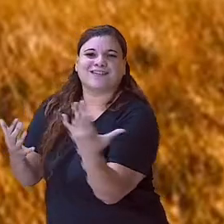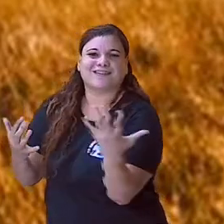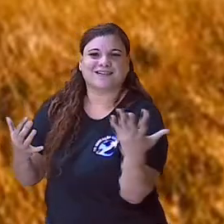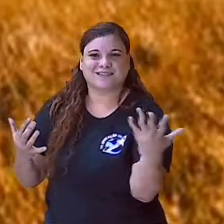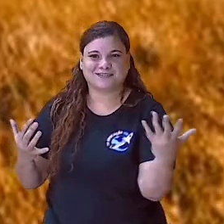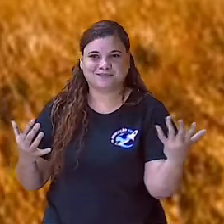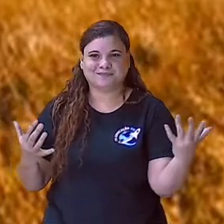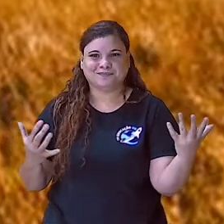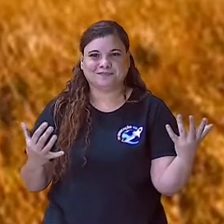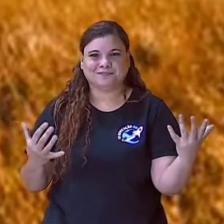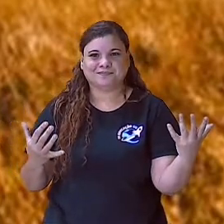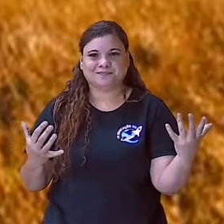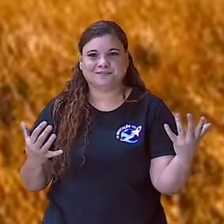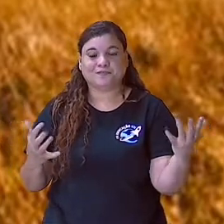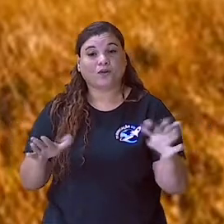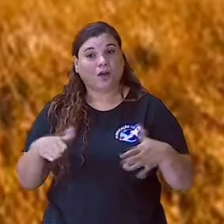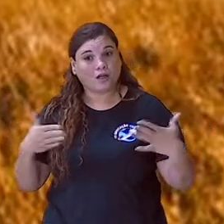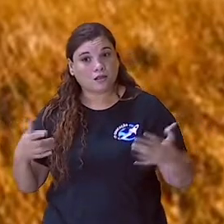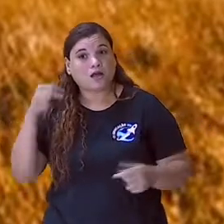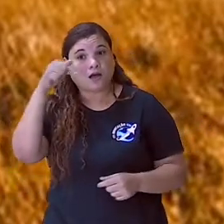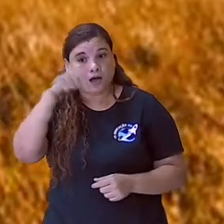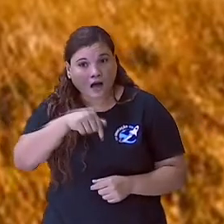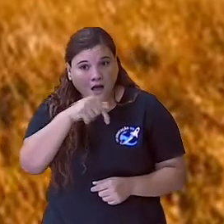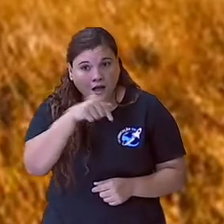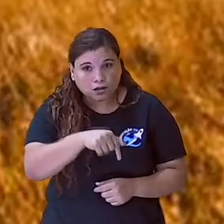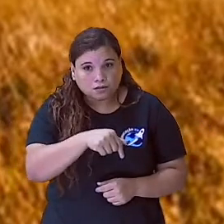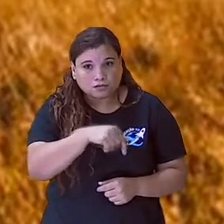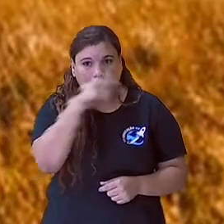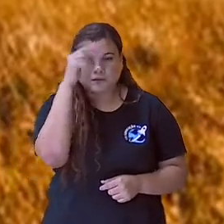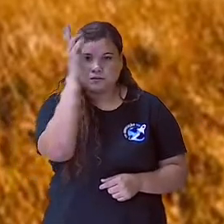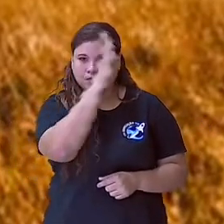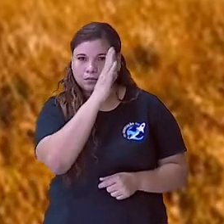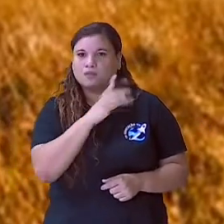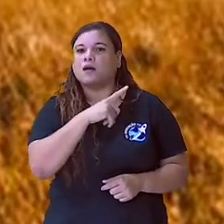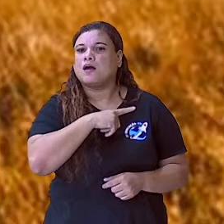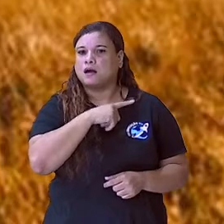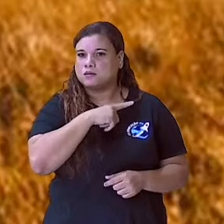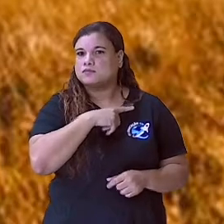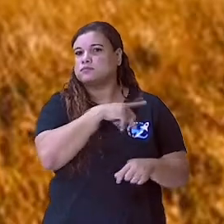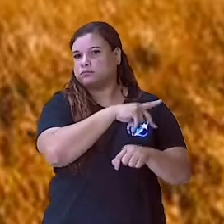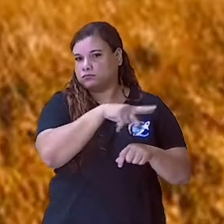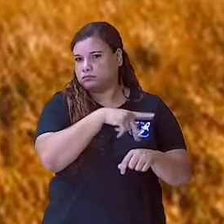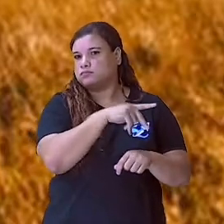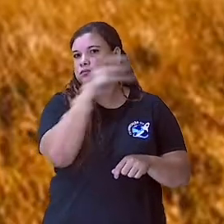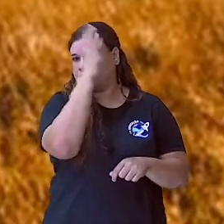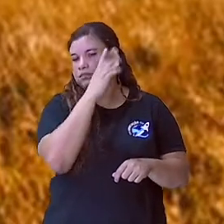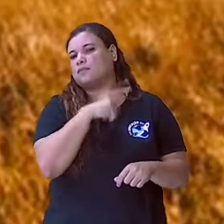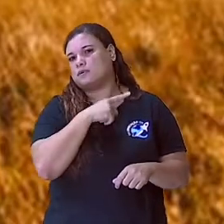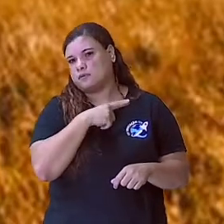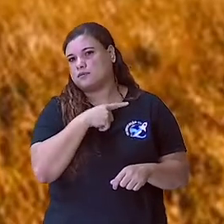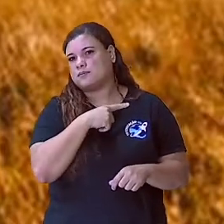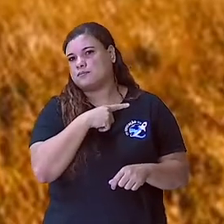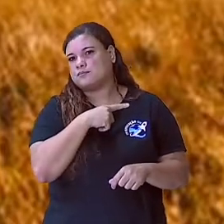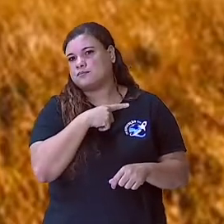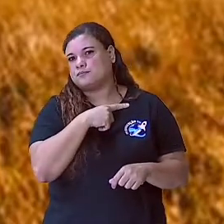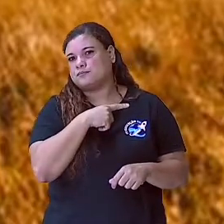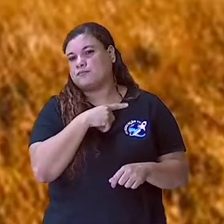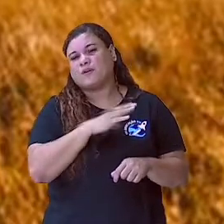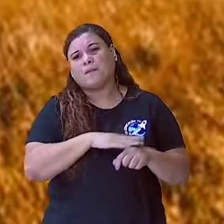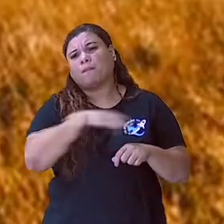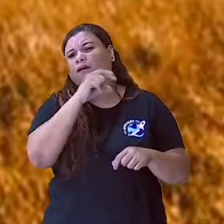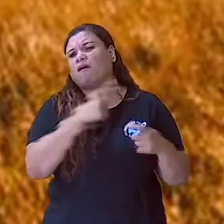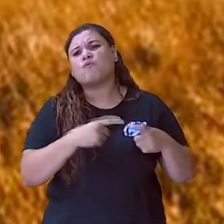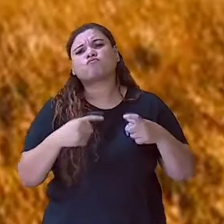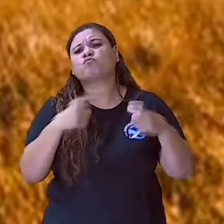Grande do Sul. Então, na Europa, como em todo lugar que a gente vai estudar, a vegetação